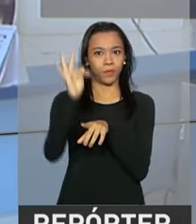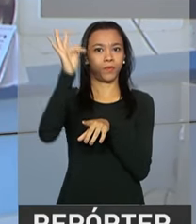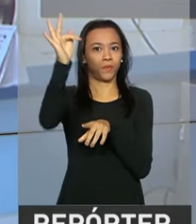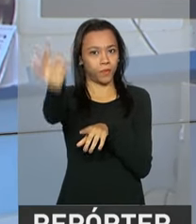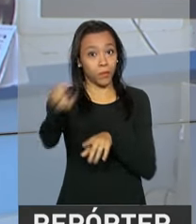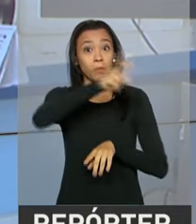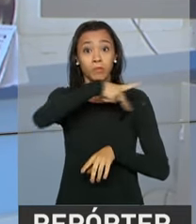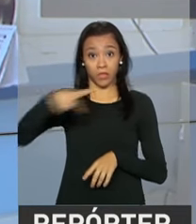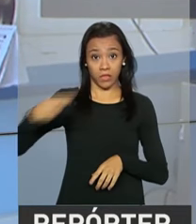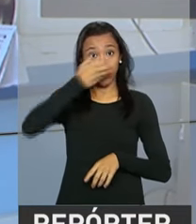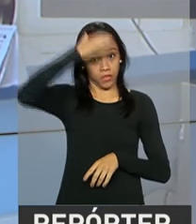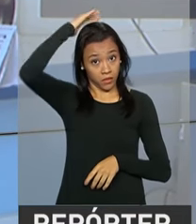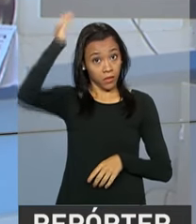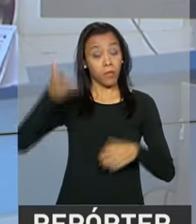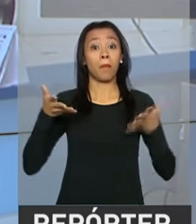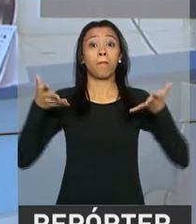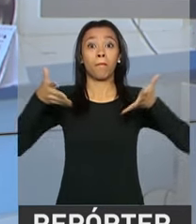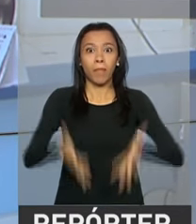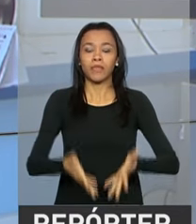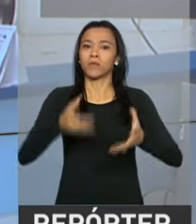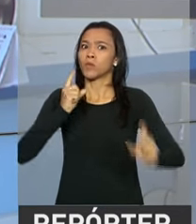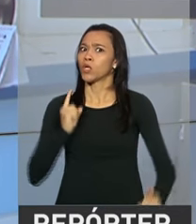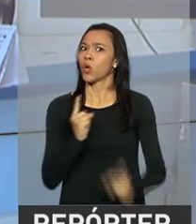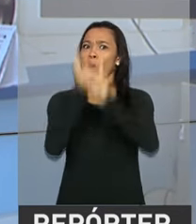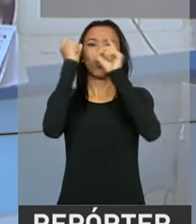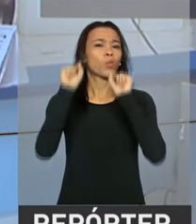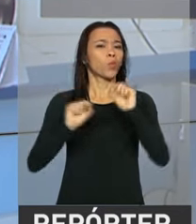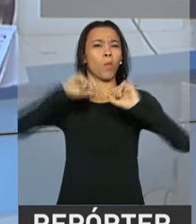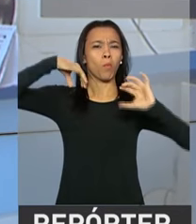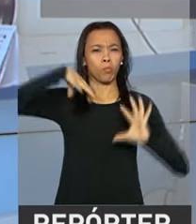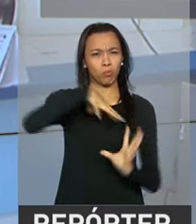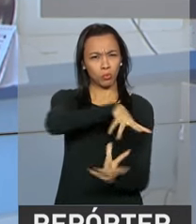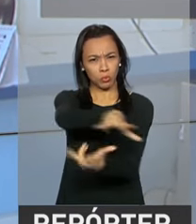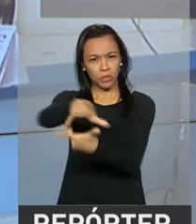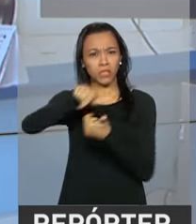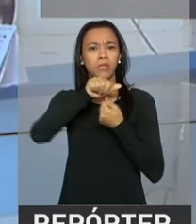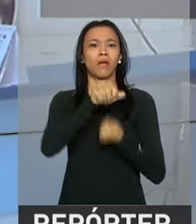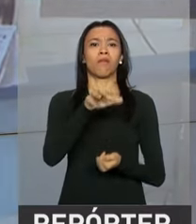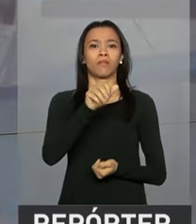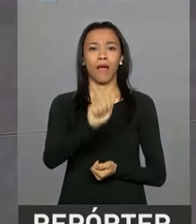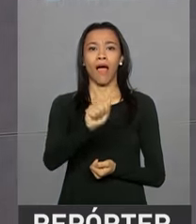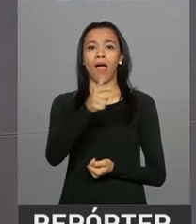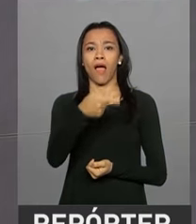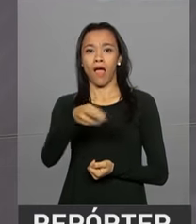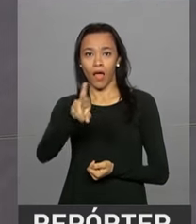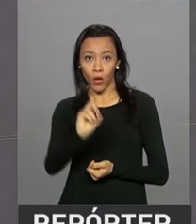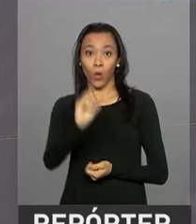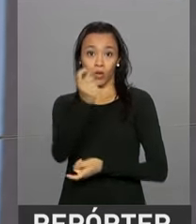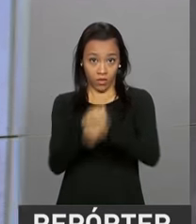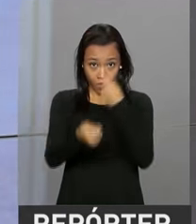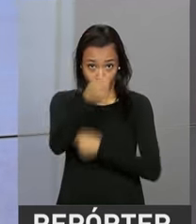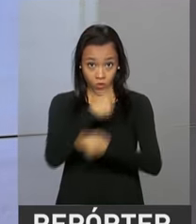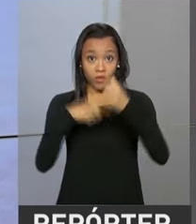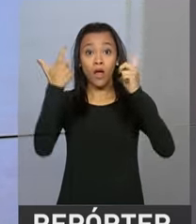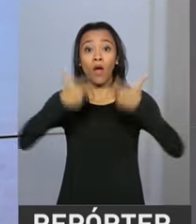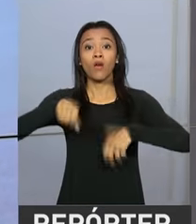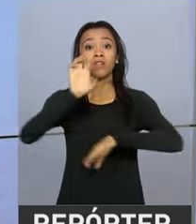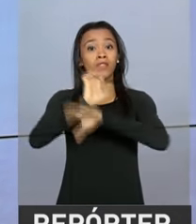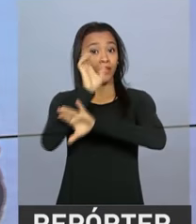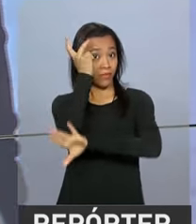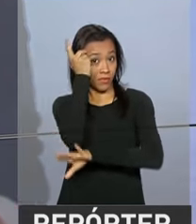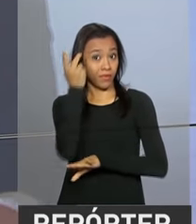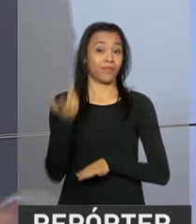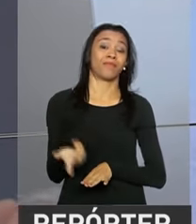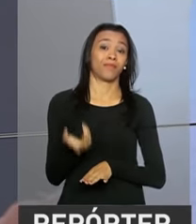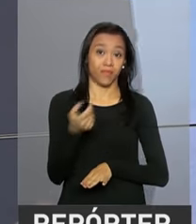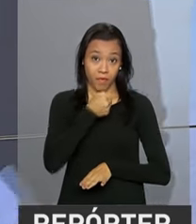presidente em exercício, Michel Temer, participa do maior encontro mundial do agronegócio em São Paulo. Vamos saber os detalhes com a repórter Paola De Urte.